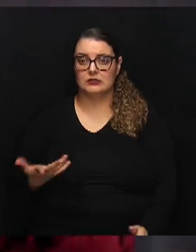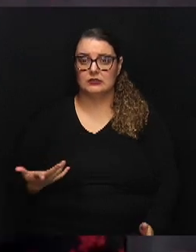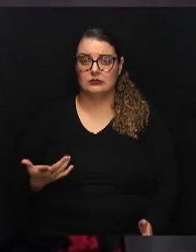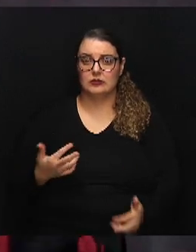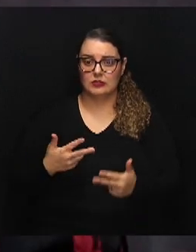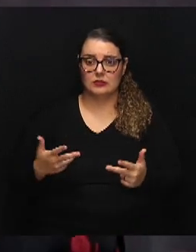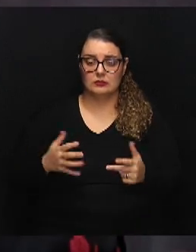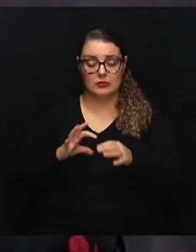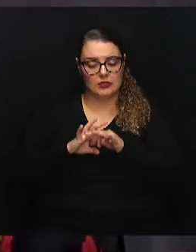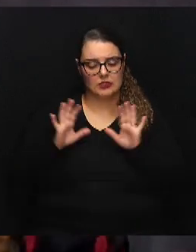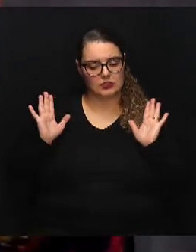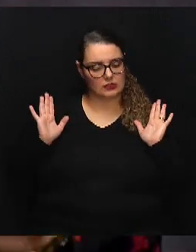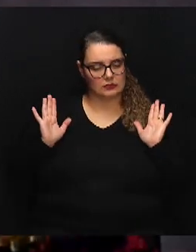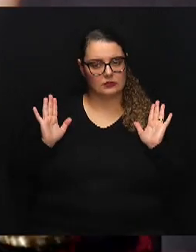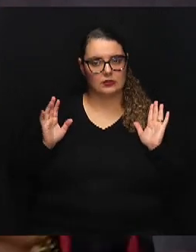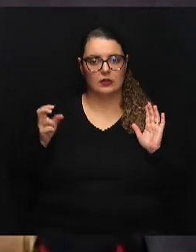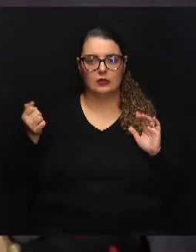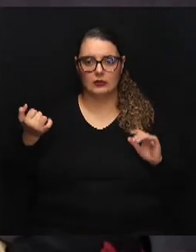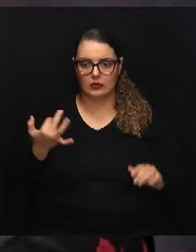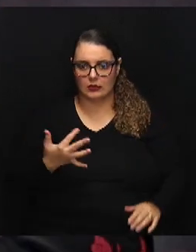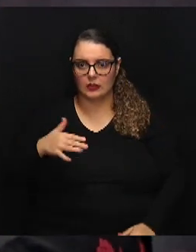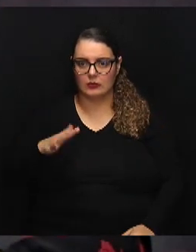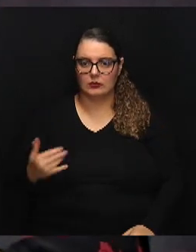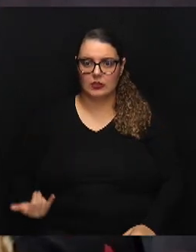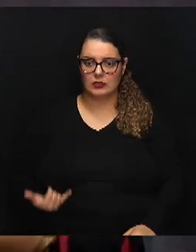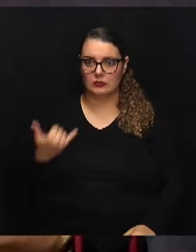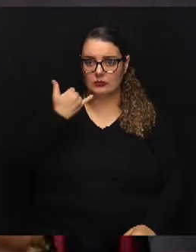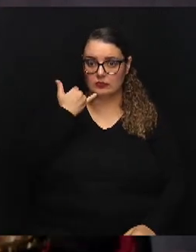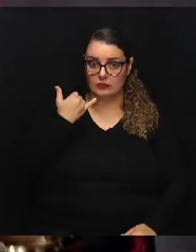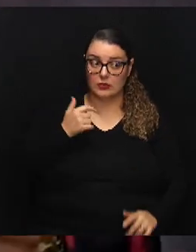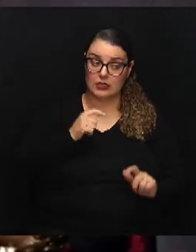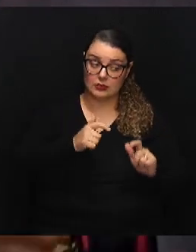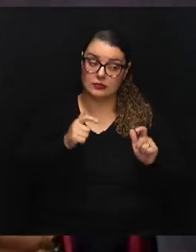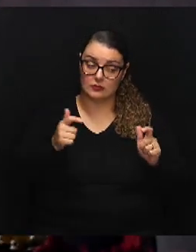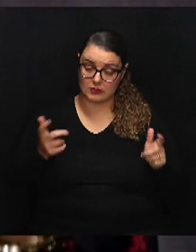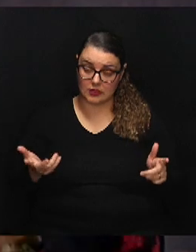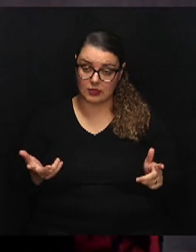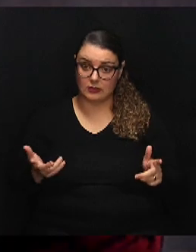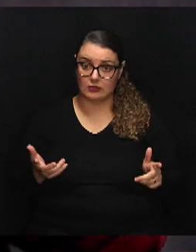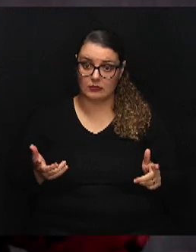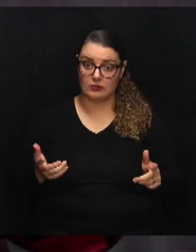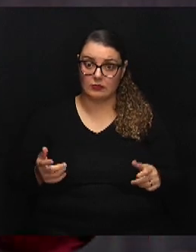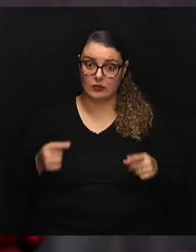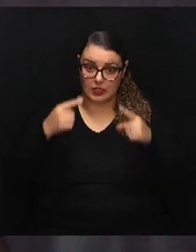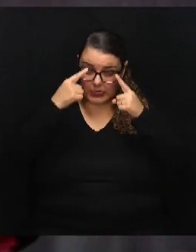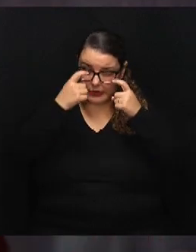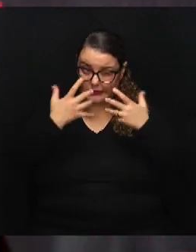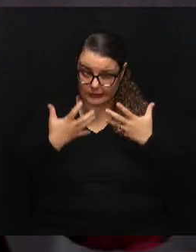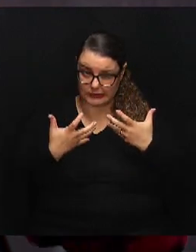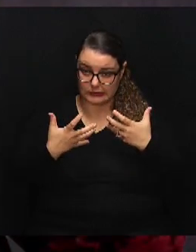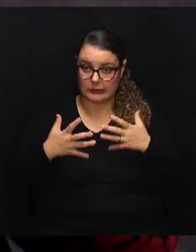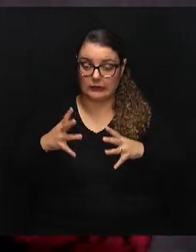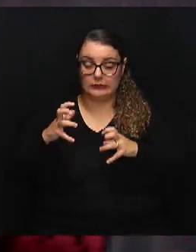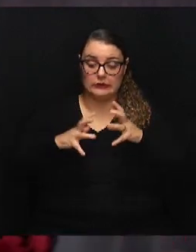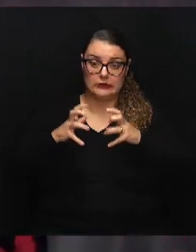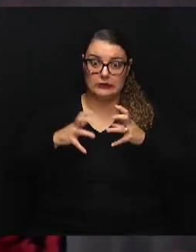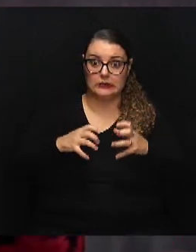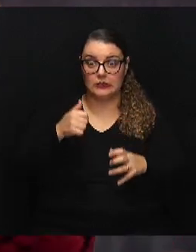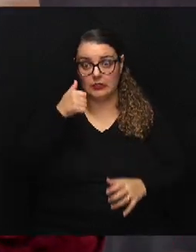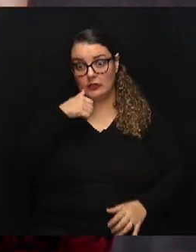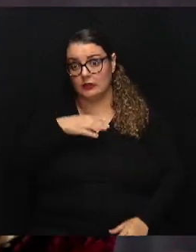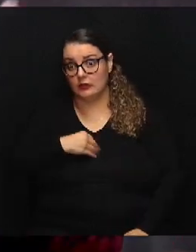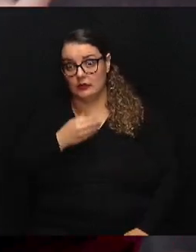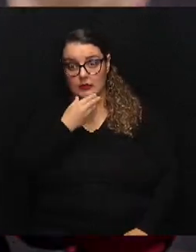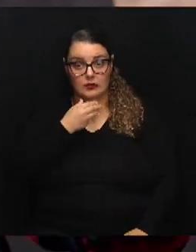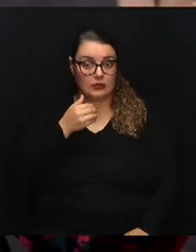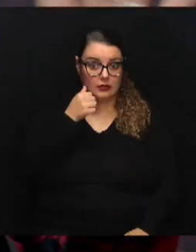Então, quanto mais no celular, a gente percebe, né, que isso está cada vez mais violenta essa coisa. Eu vi uma briga ali, uma questão com as minhas filhas, gente, pelo